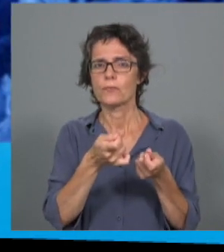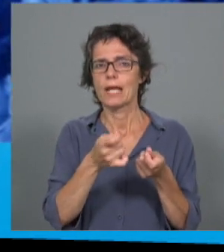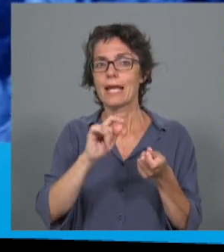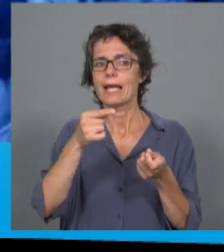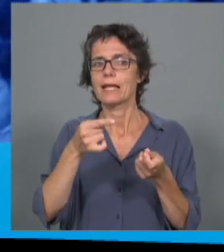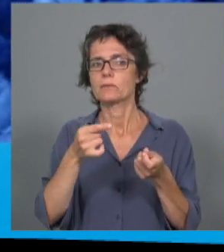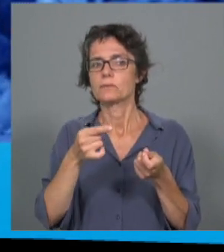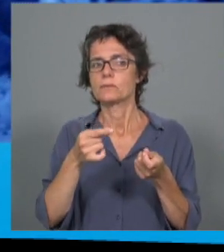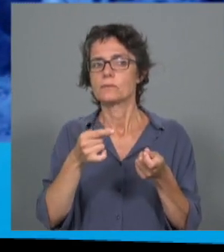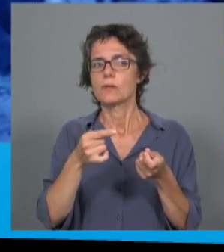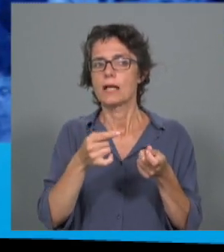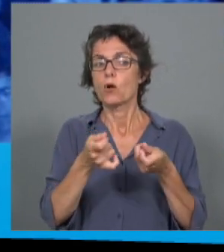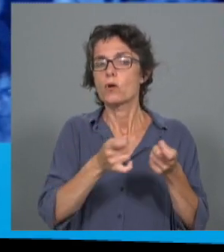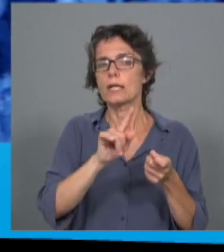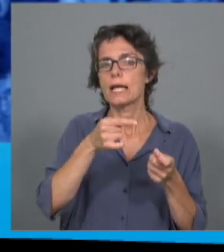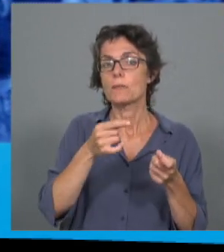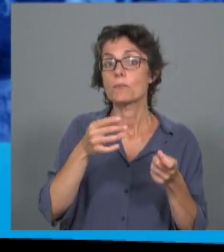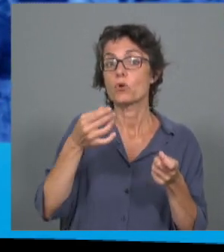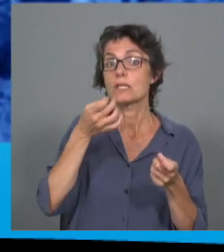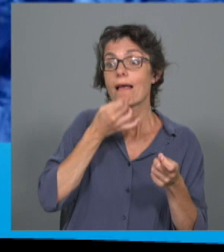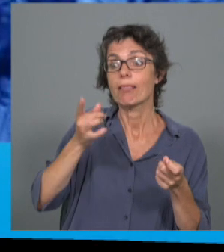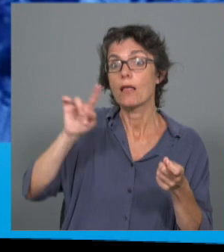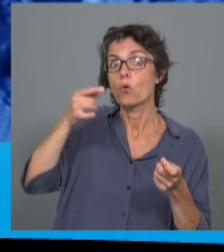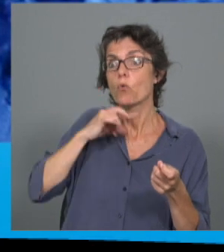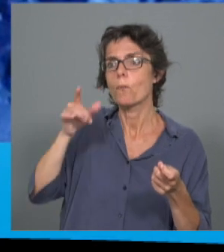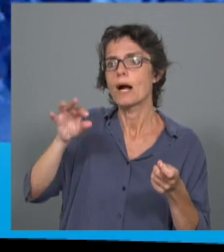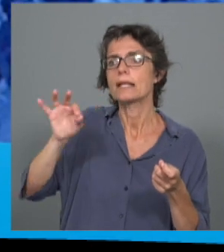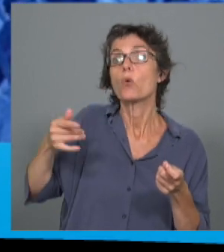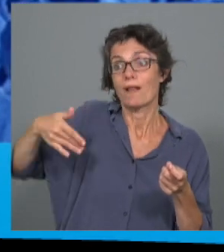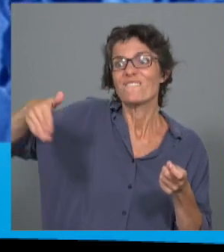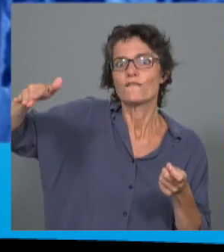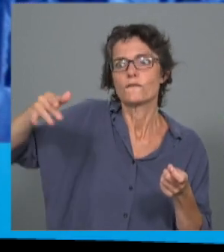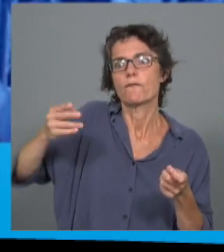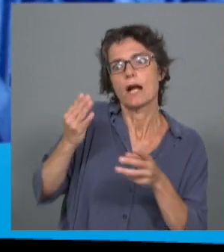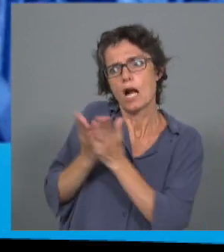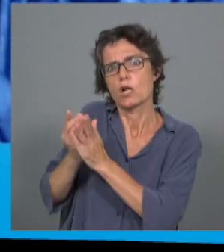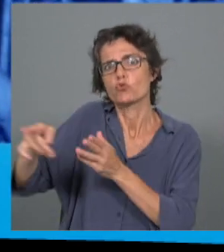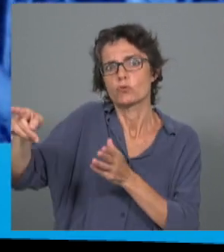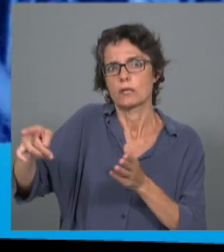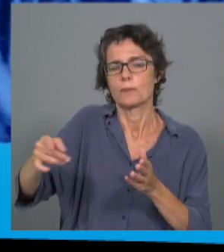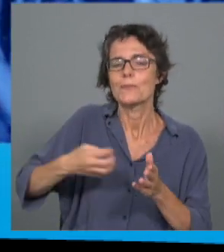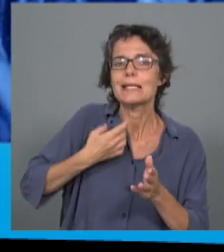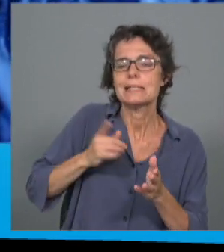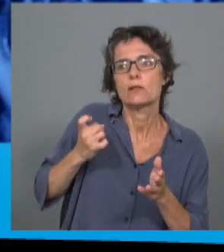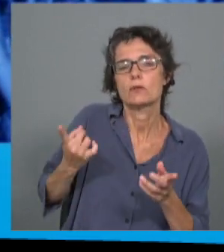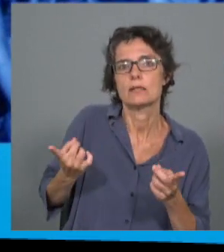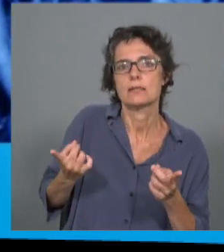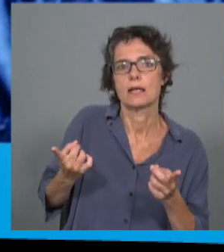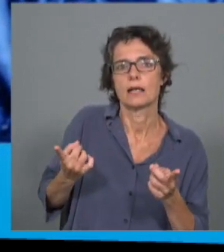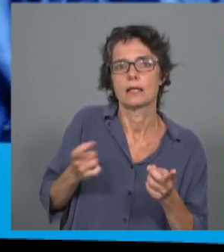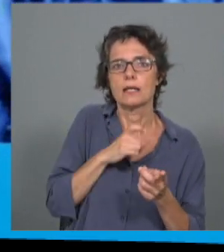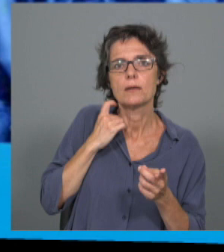de fora para poder estar a estudar. Mesmo que tenham necessidades pastorais, também sentem essa necessidade de